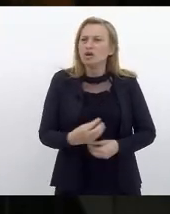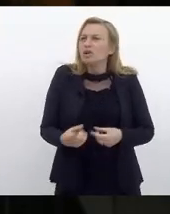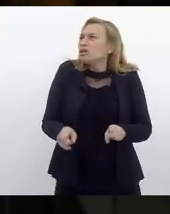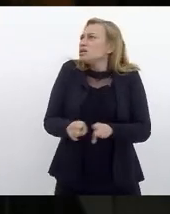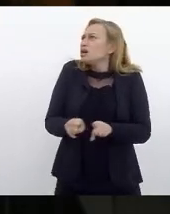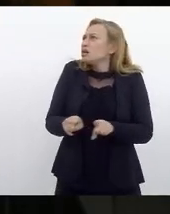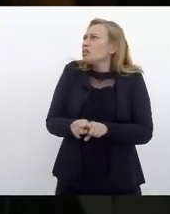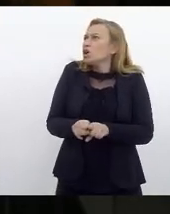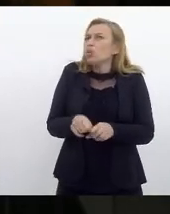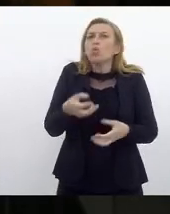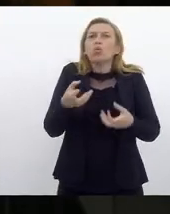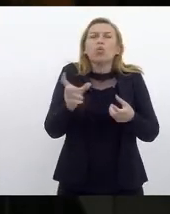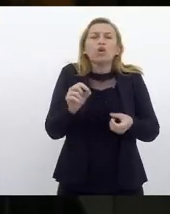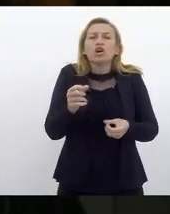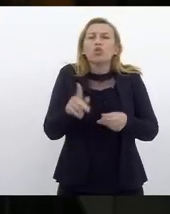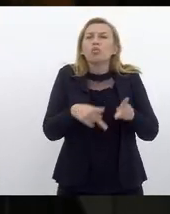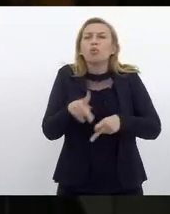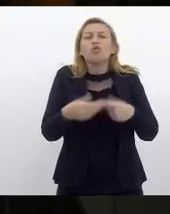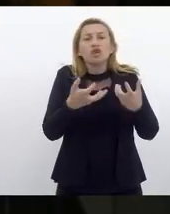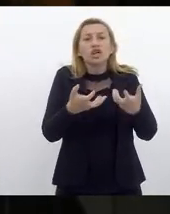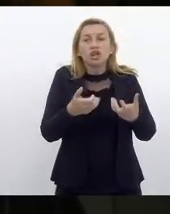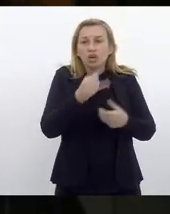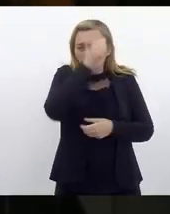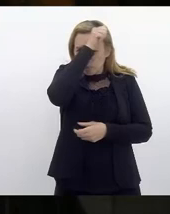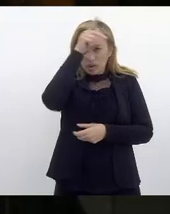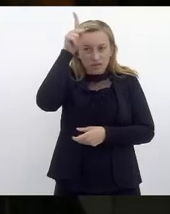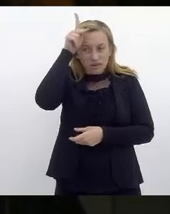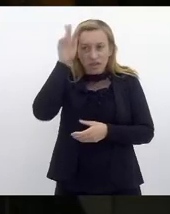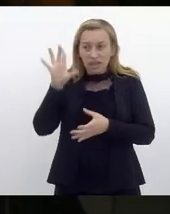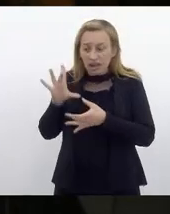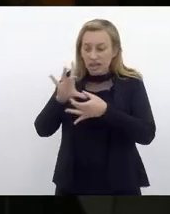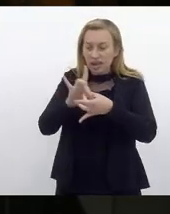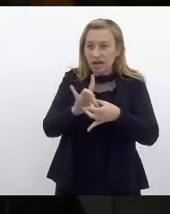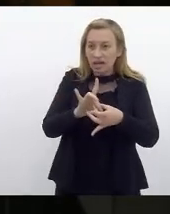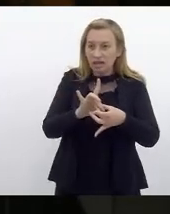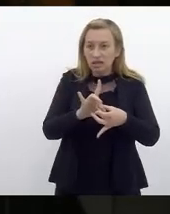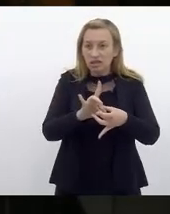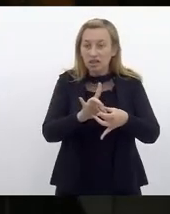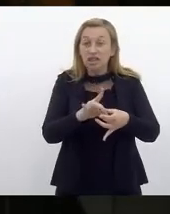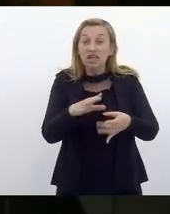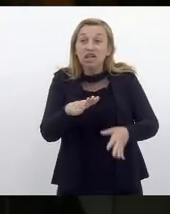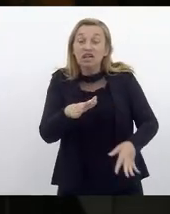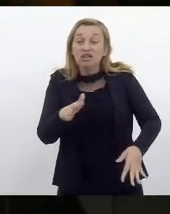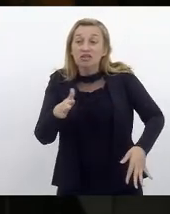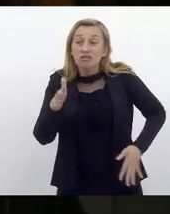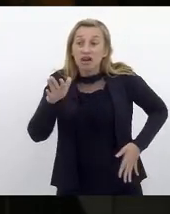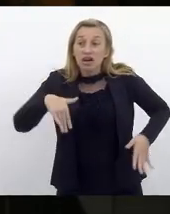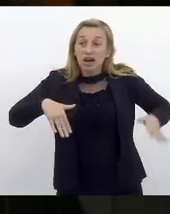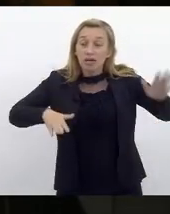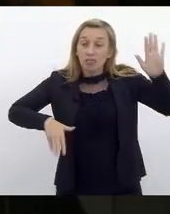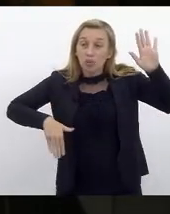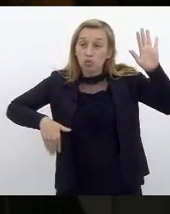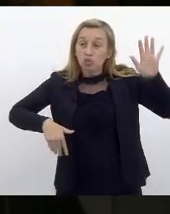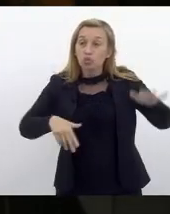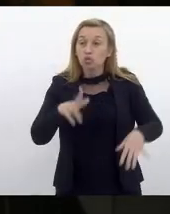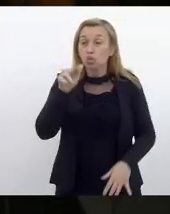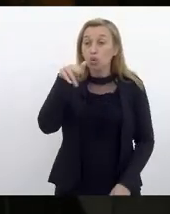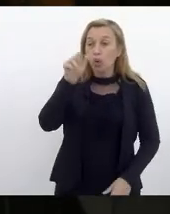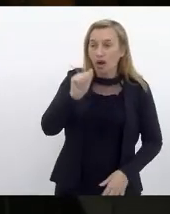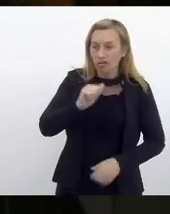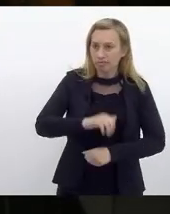a população queria? Um prefeito que é aliado. Aquele vagabundo daquele Lula.